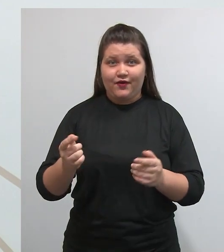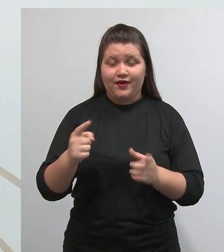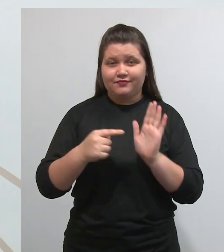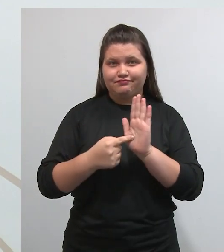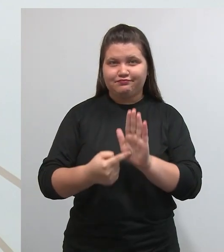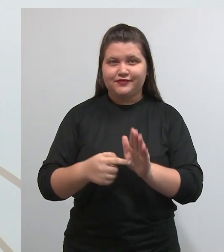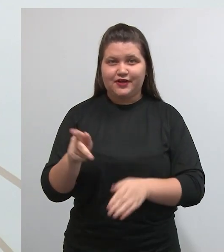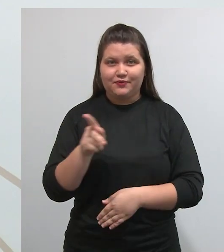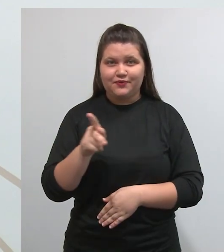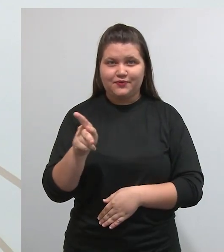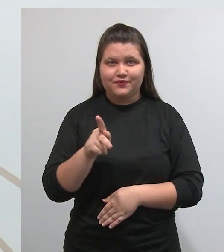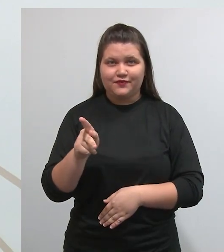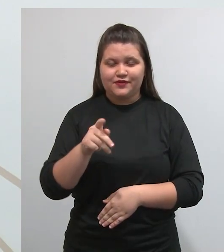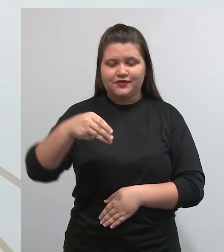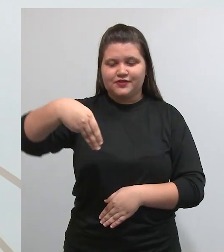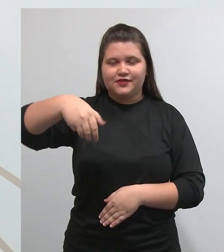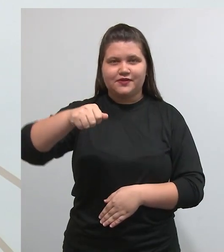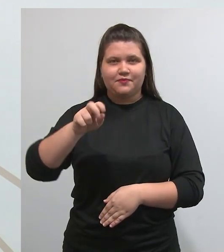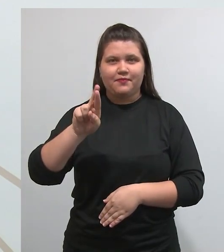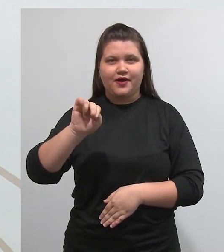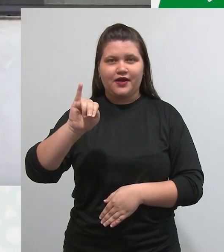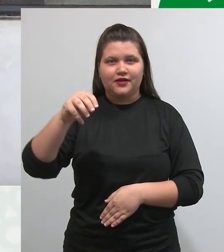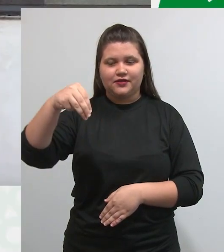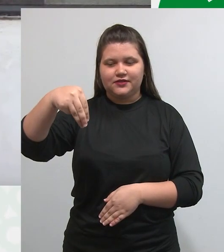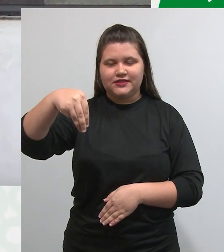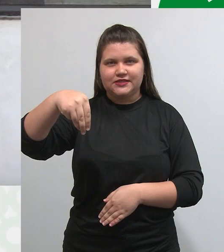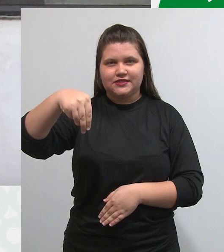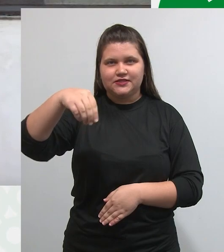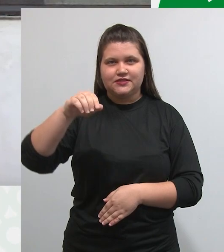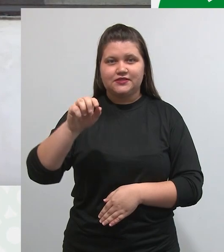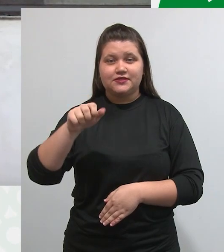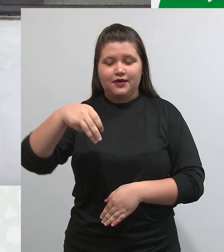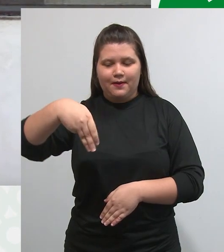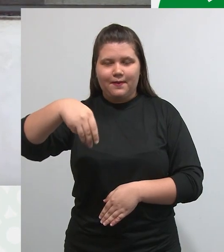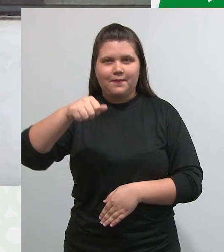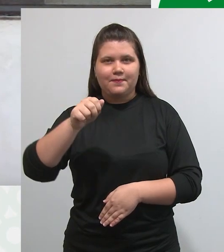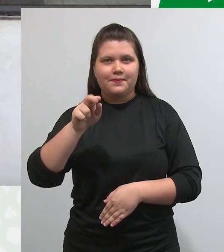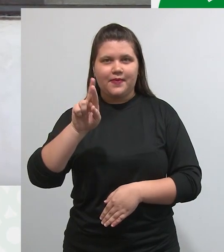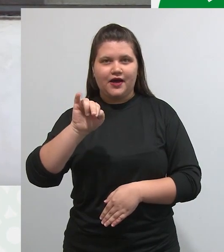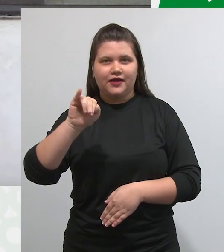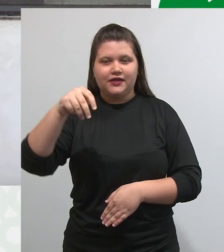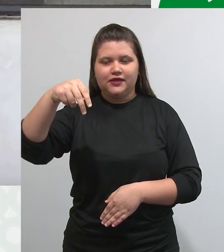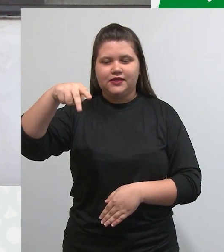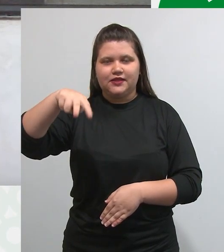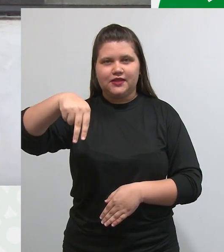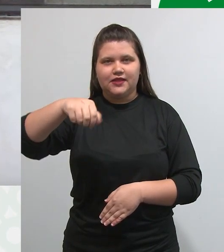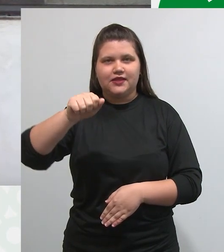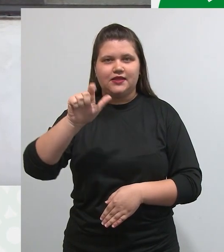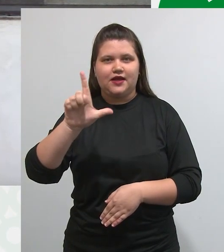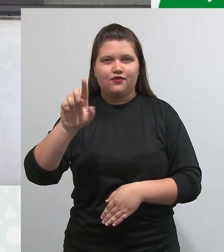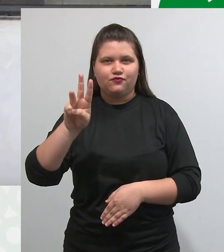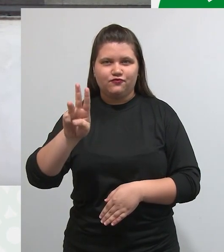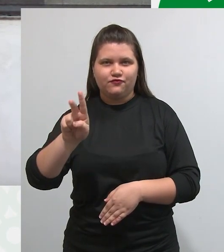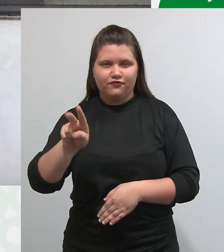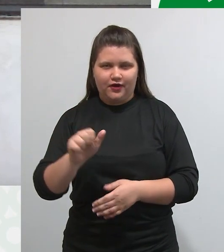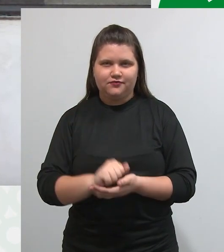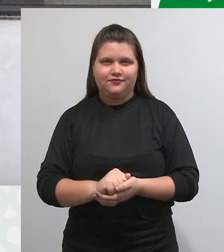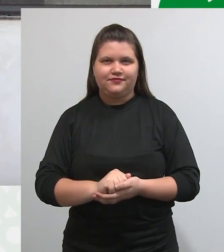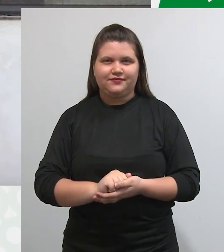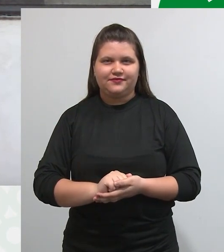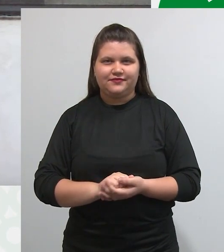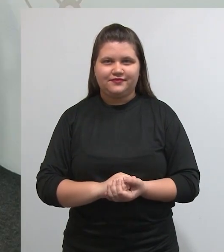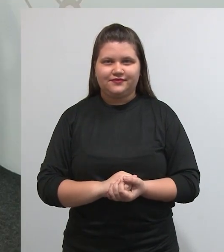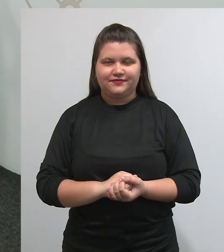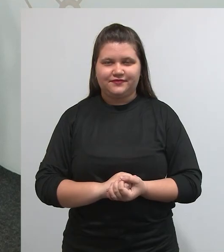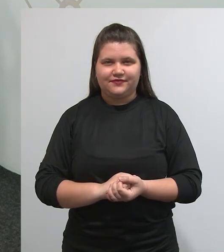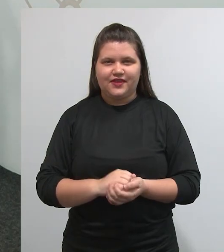Alves Martiniano. Ela é graduada em pedagogia, é especialista em psicopedagogia